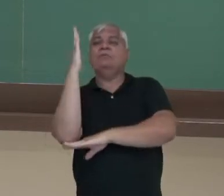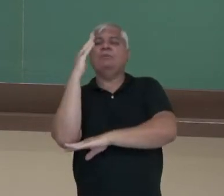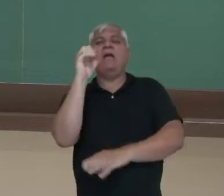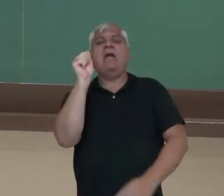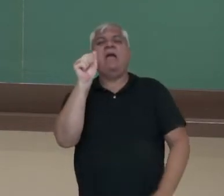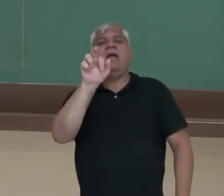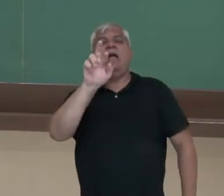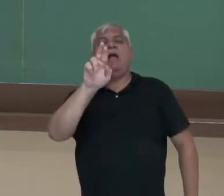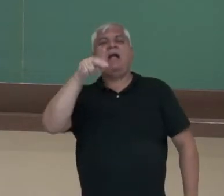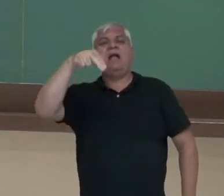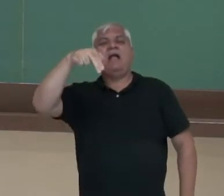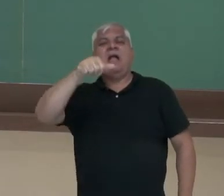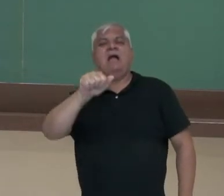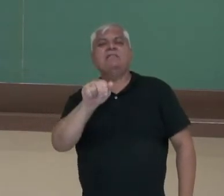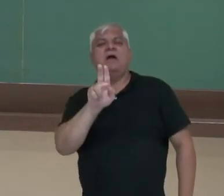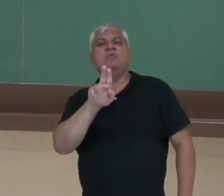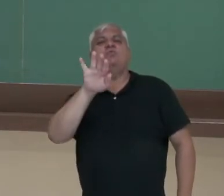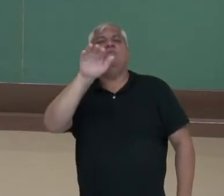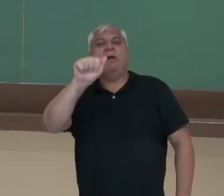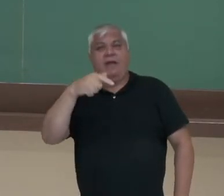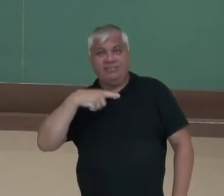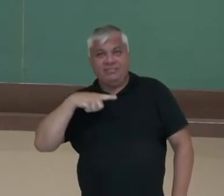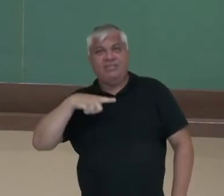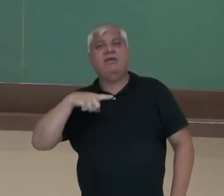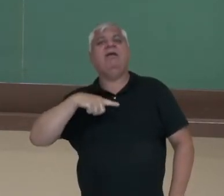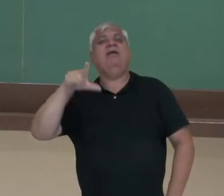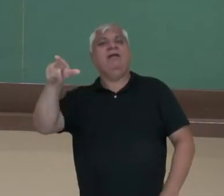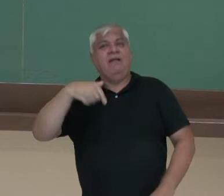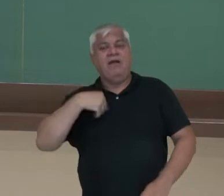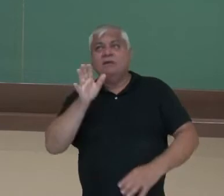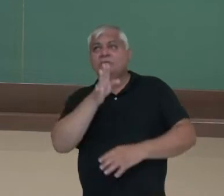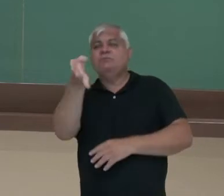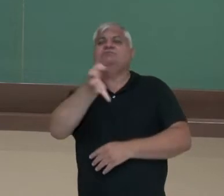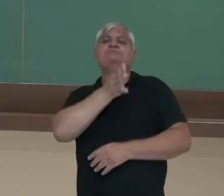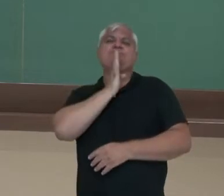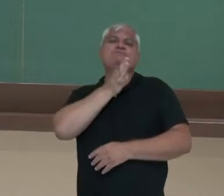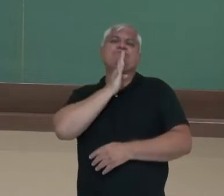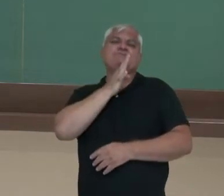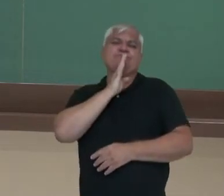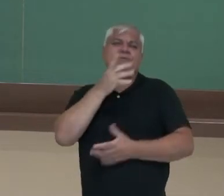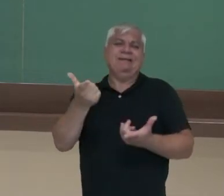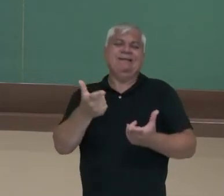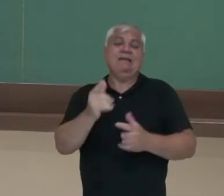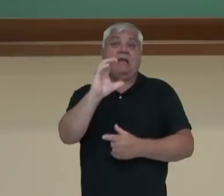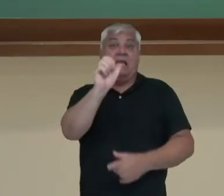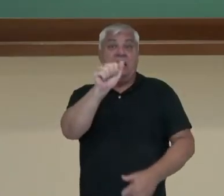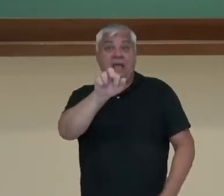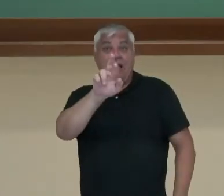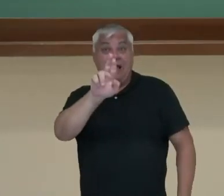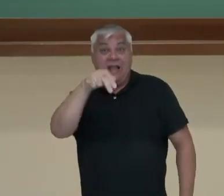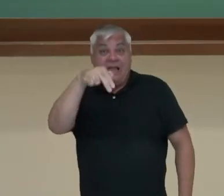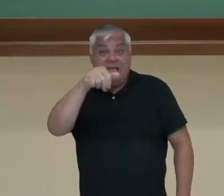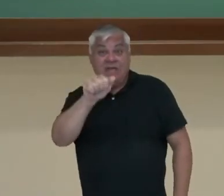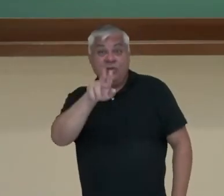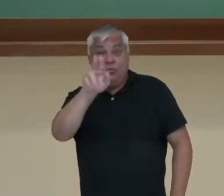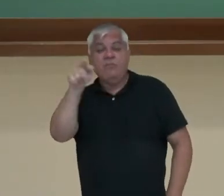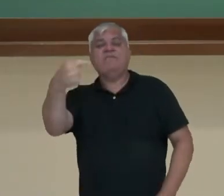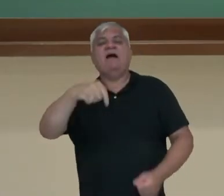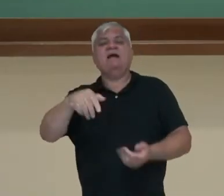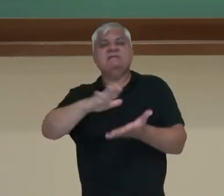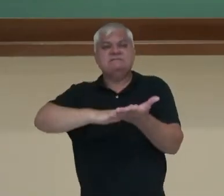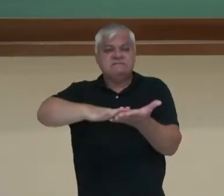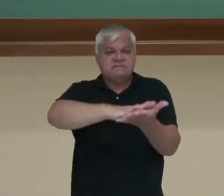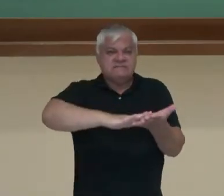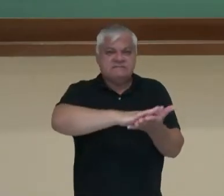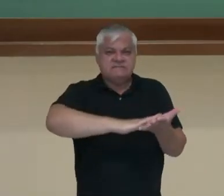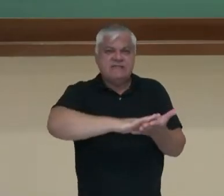nunca encontrei. Quem for aí do Nordeste, quem for nordestino ou quem já viajou conhece bem a carnaúba, né? Carnaúba, que inclusive fazem cera para lustrar